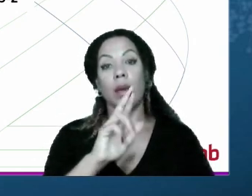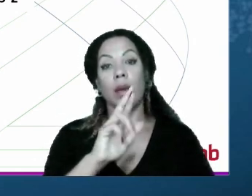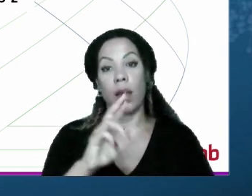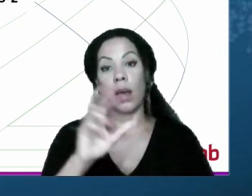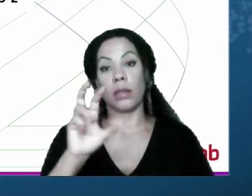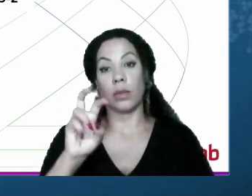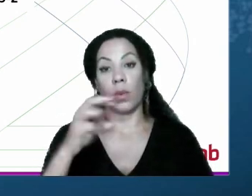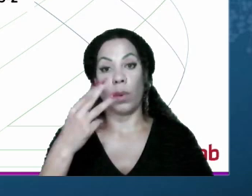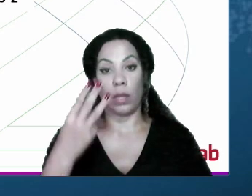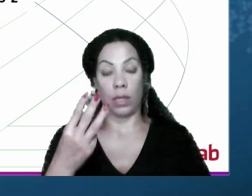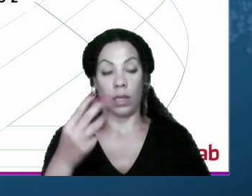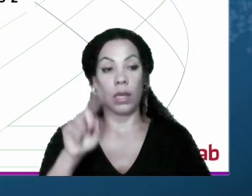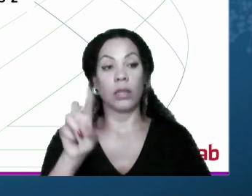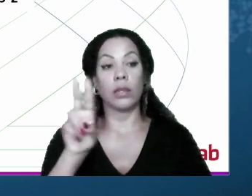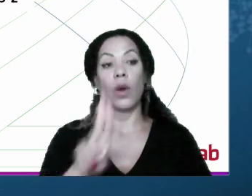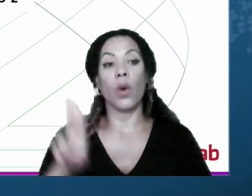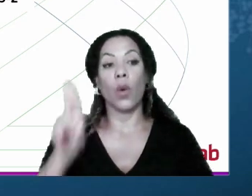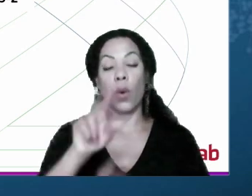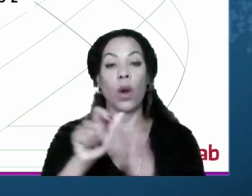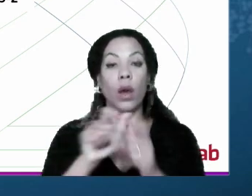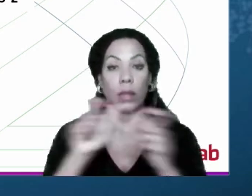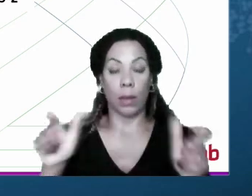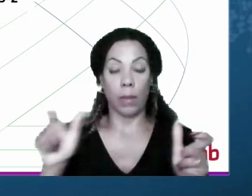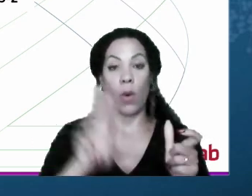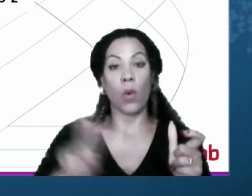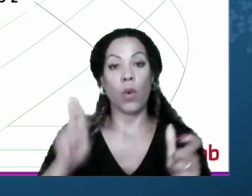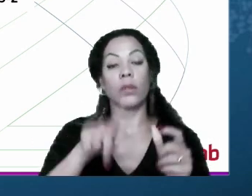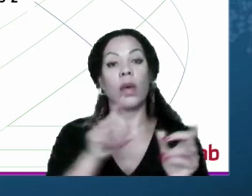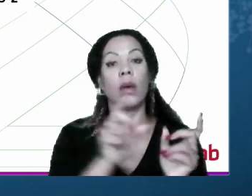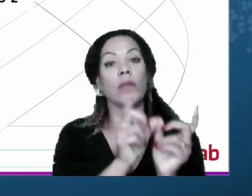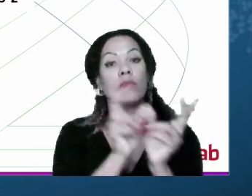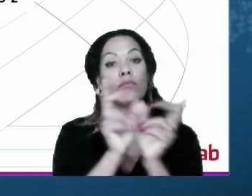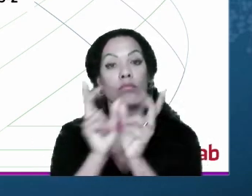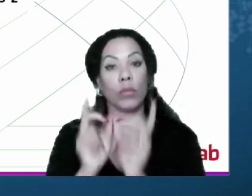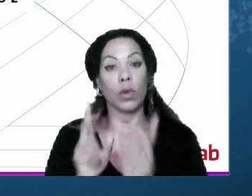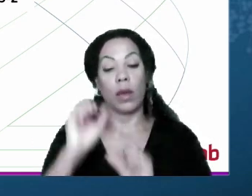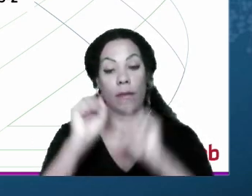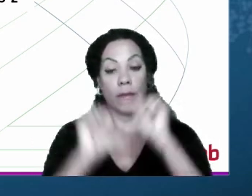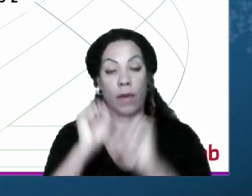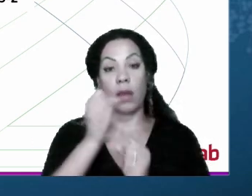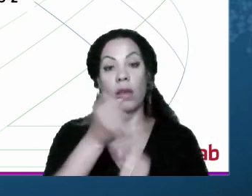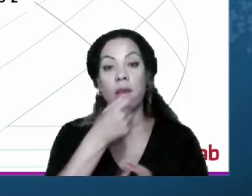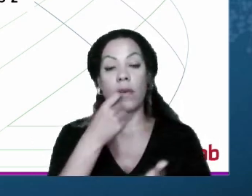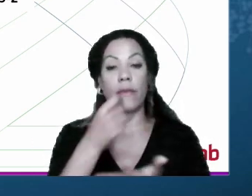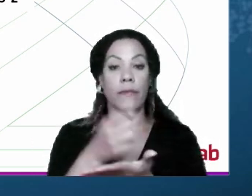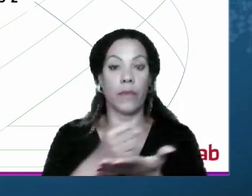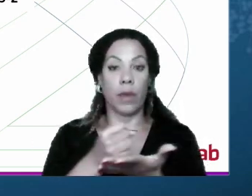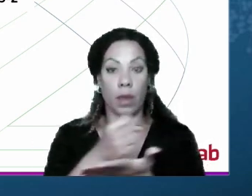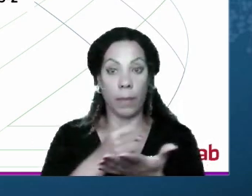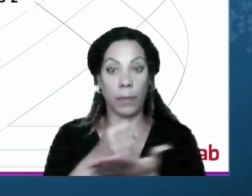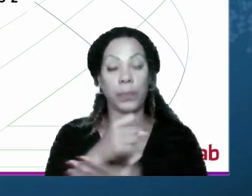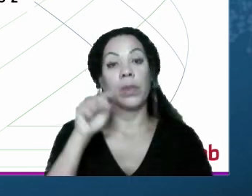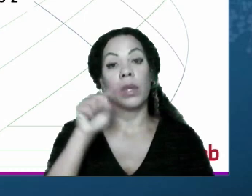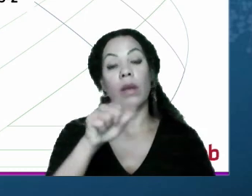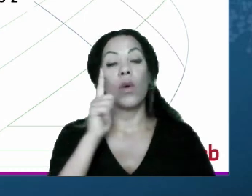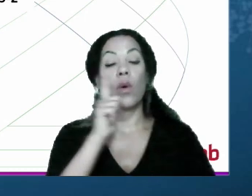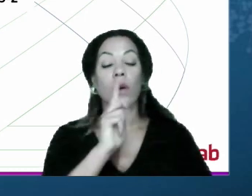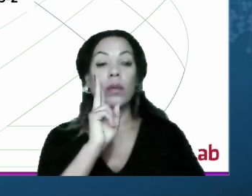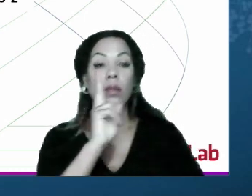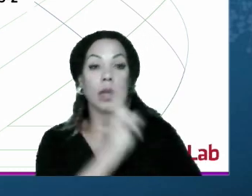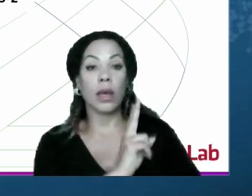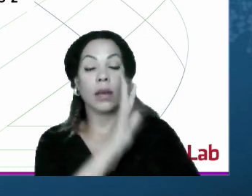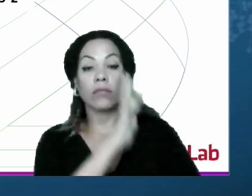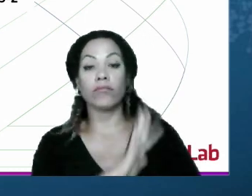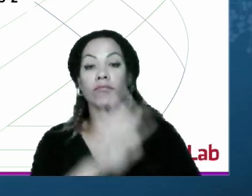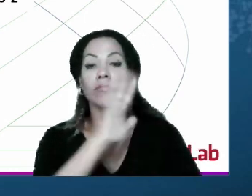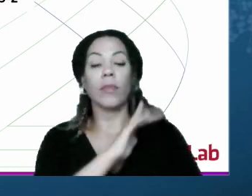CAR-53, que é usado na maioria dos usos comercializados pela indústria farmacêutica. E aqui você pode ver que você pode inovar,